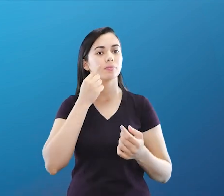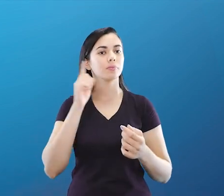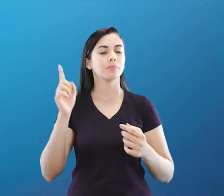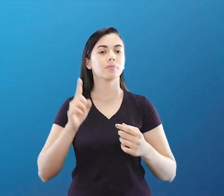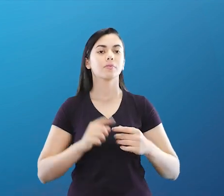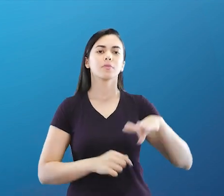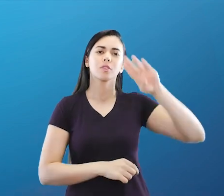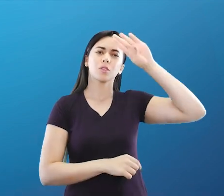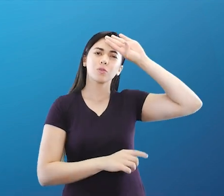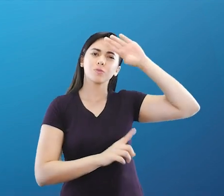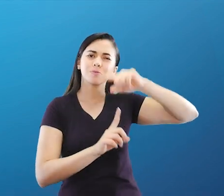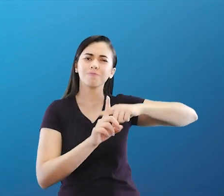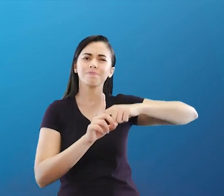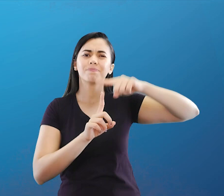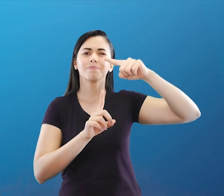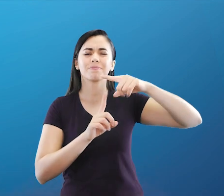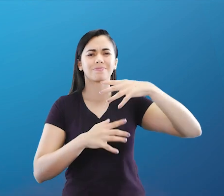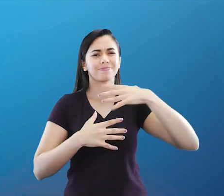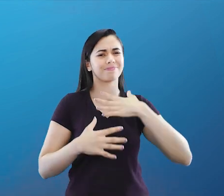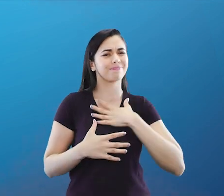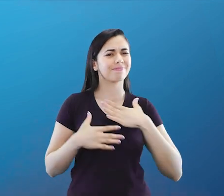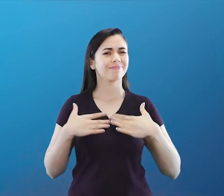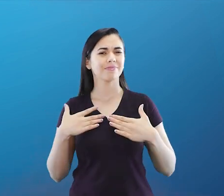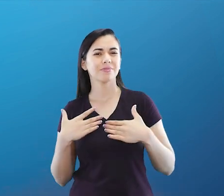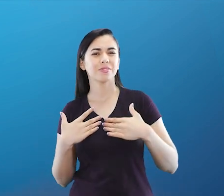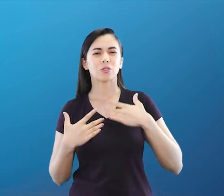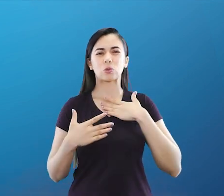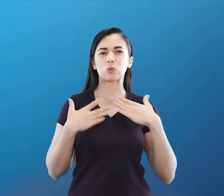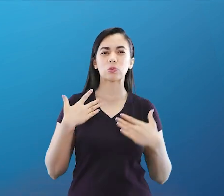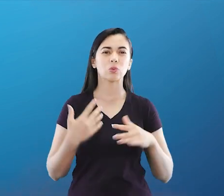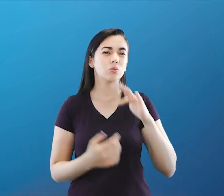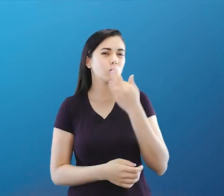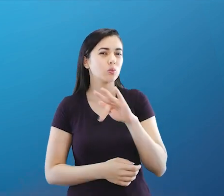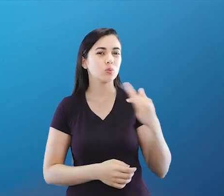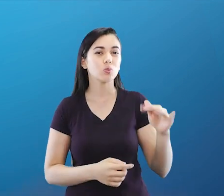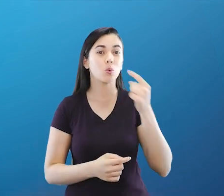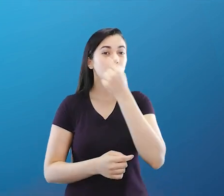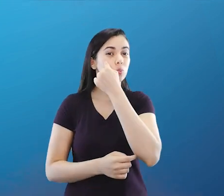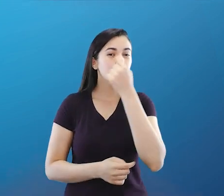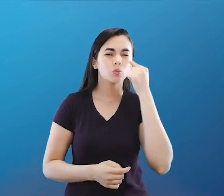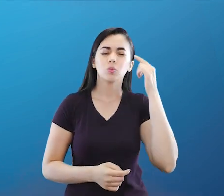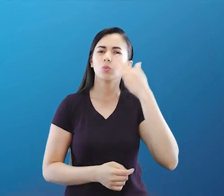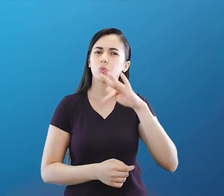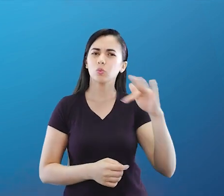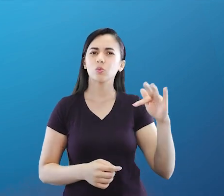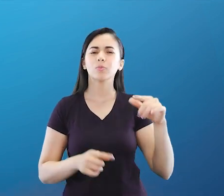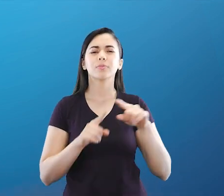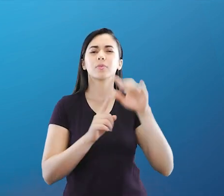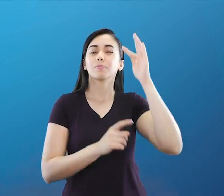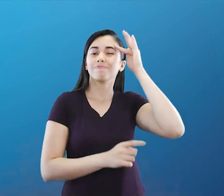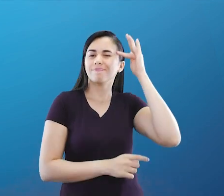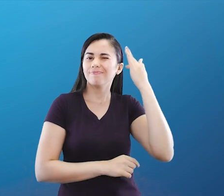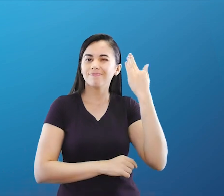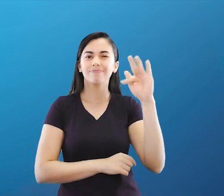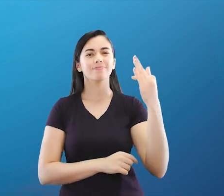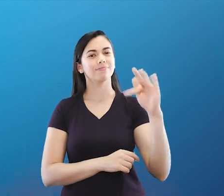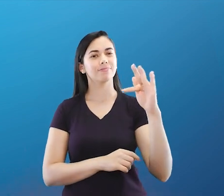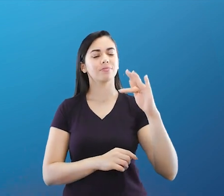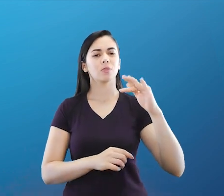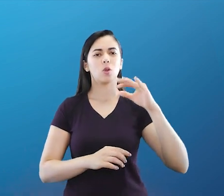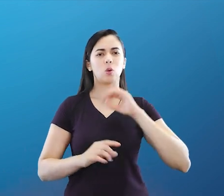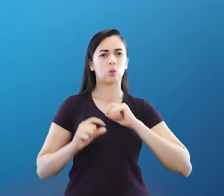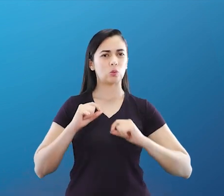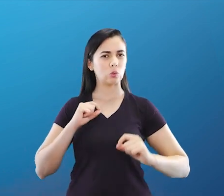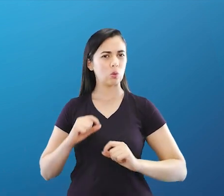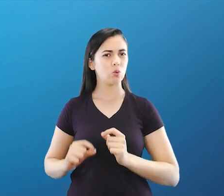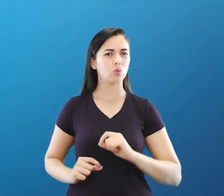olha. Febre alta, mal-estar, dores no corpo, dor atrás dos olhos, dor de cabeça,